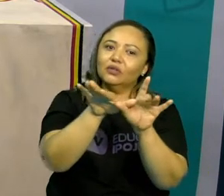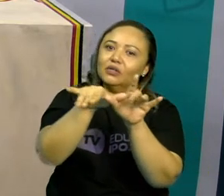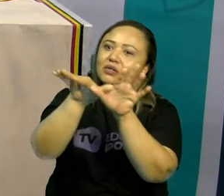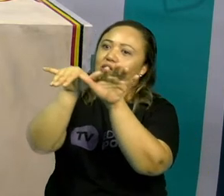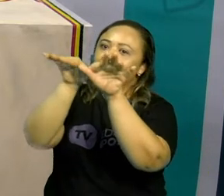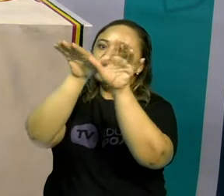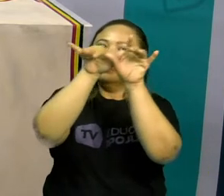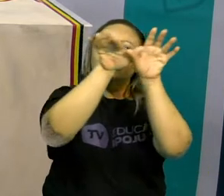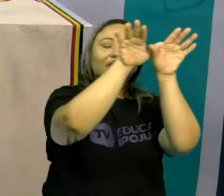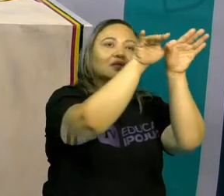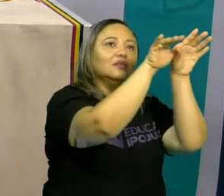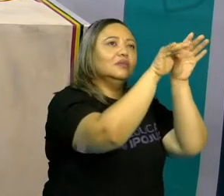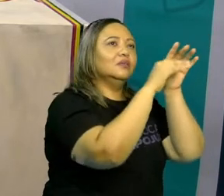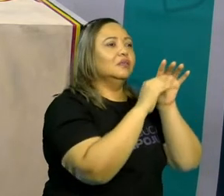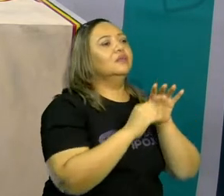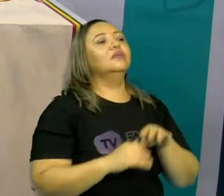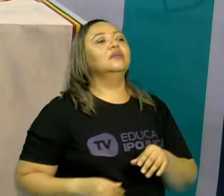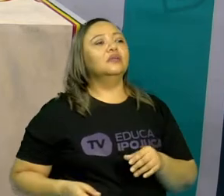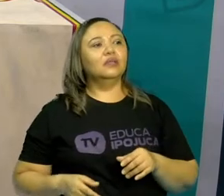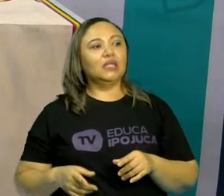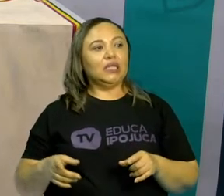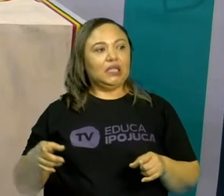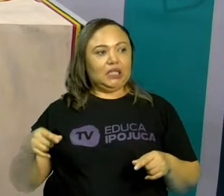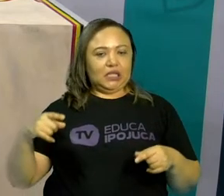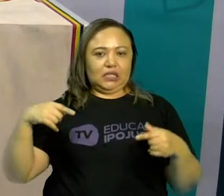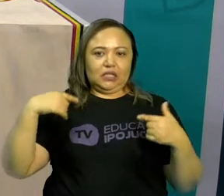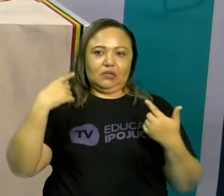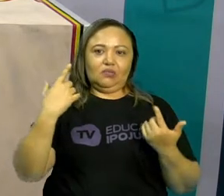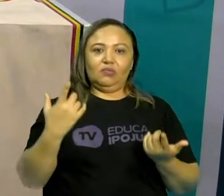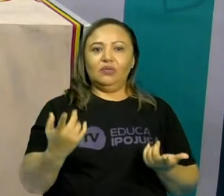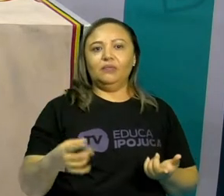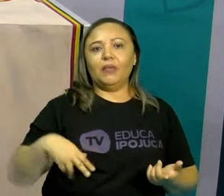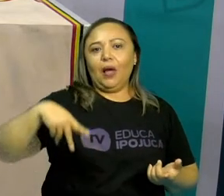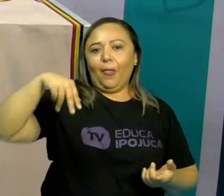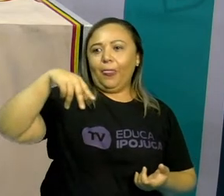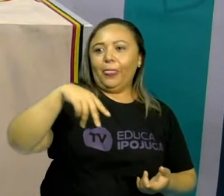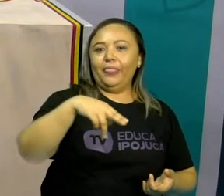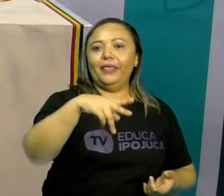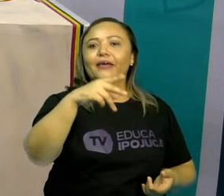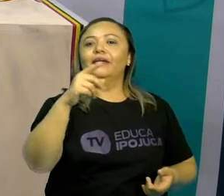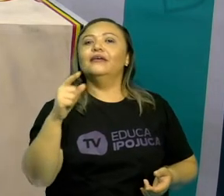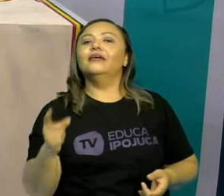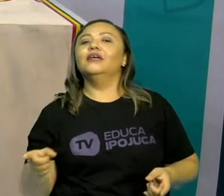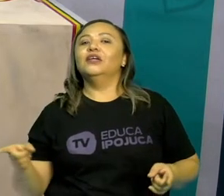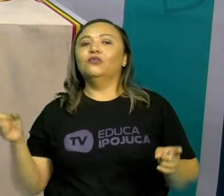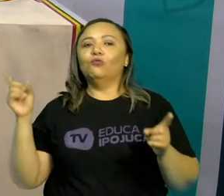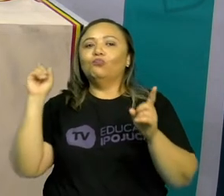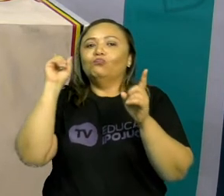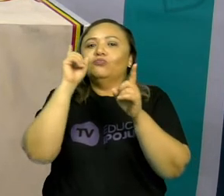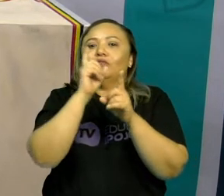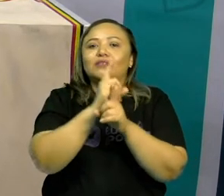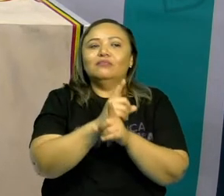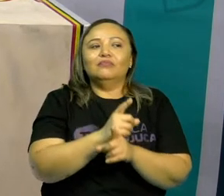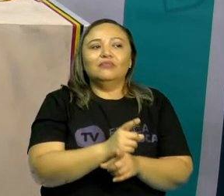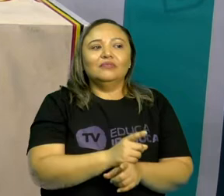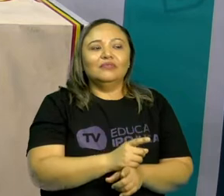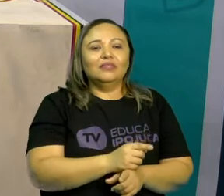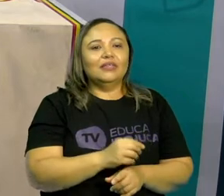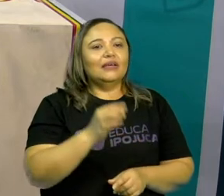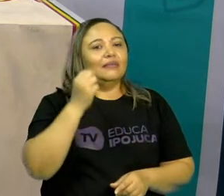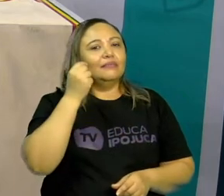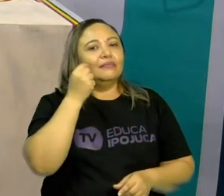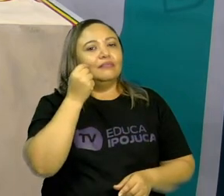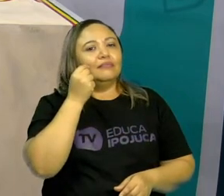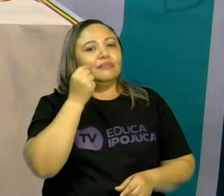estava ali cantando na floresta e ao anda mais um pouco eu encontrei a